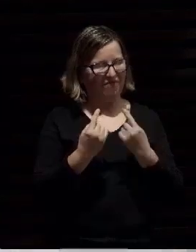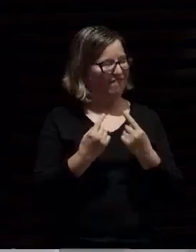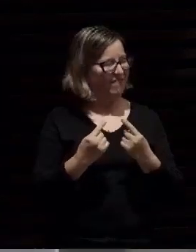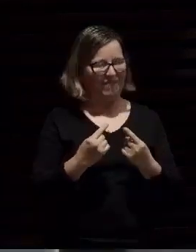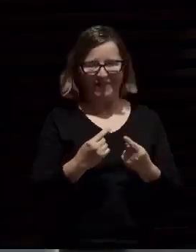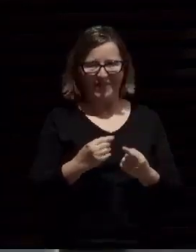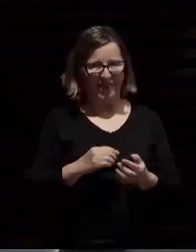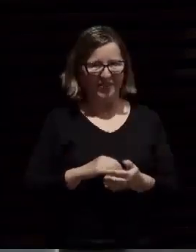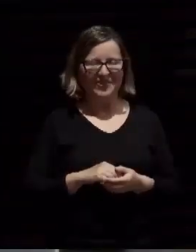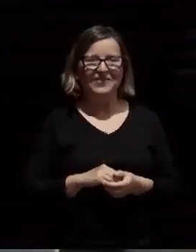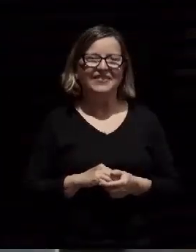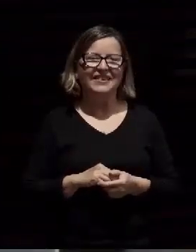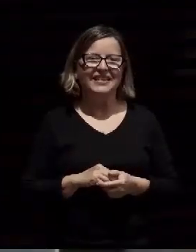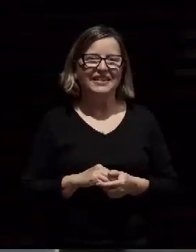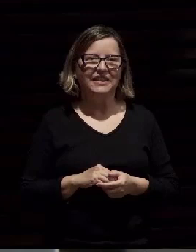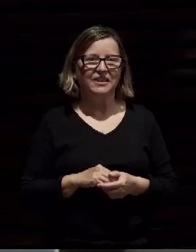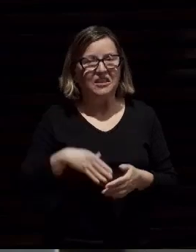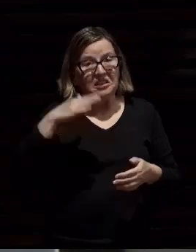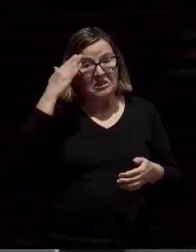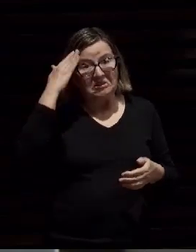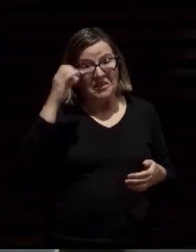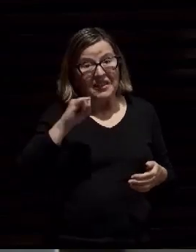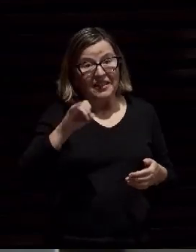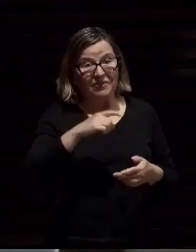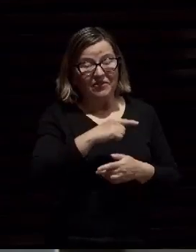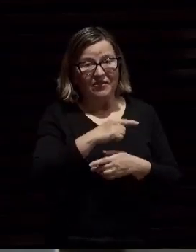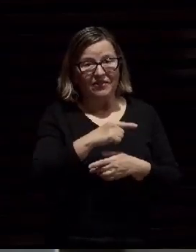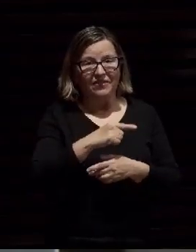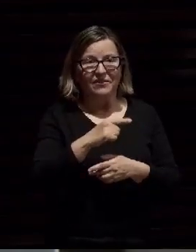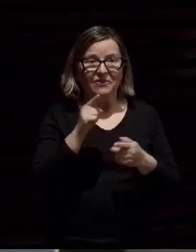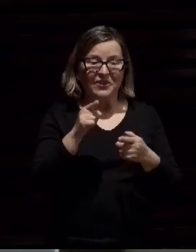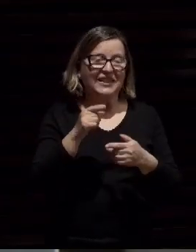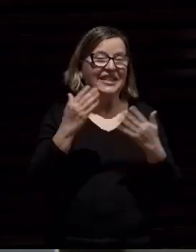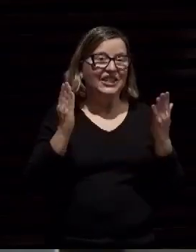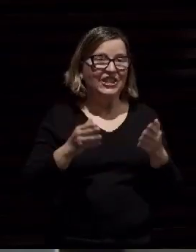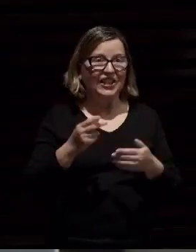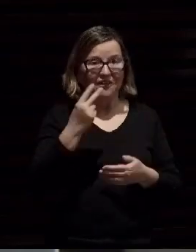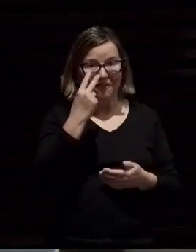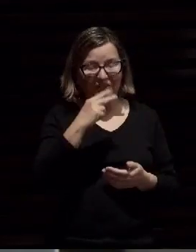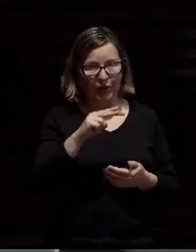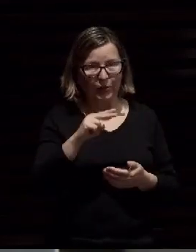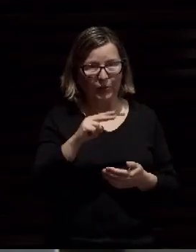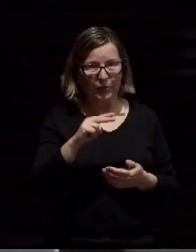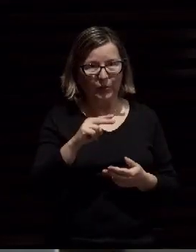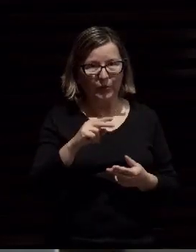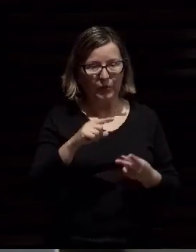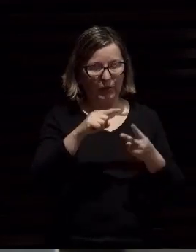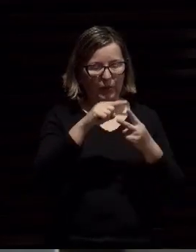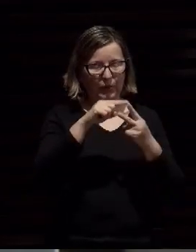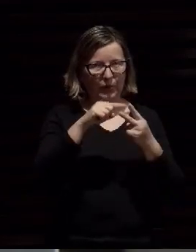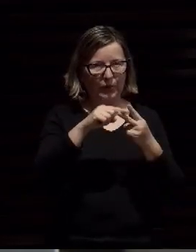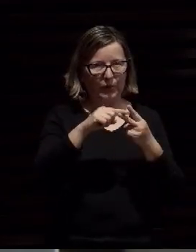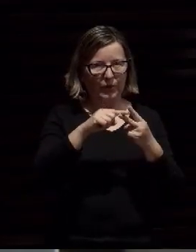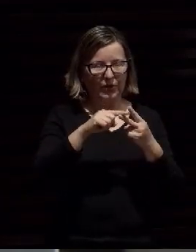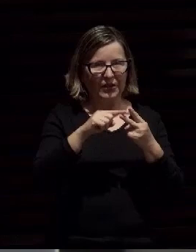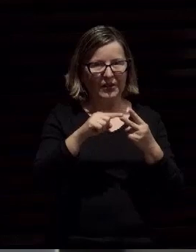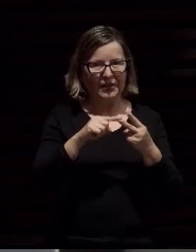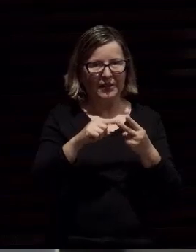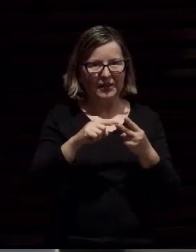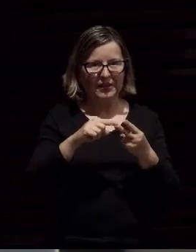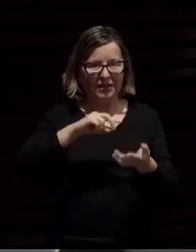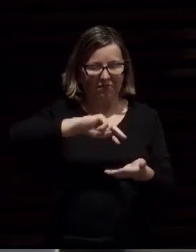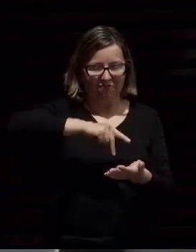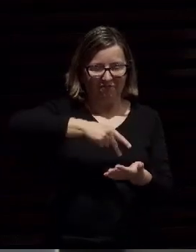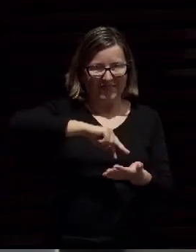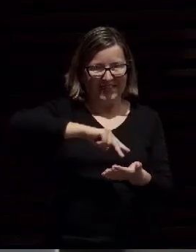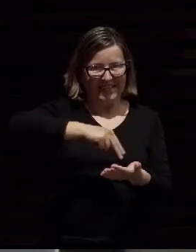Eu não sei se você já viu dois dançarinos de tango. Bons dançarinos, tem